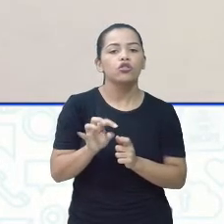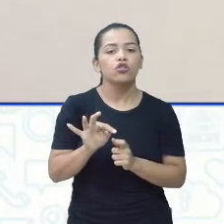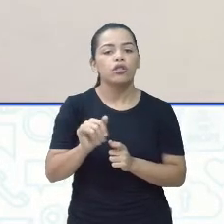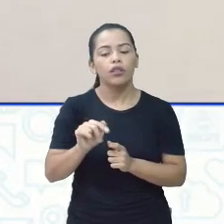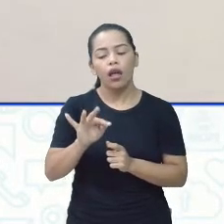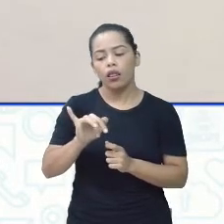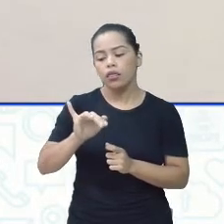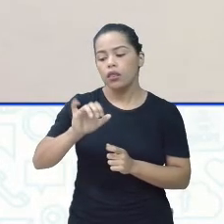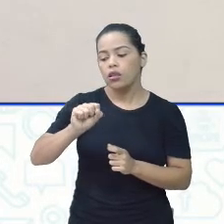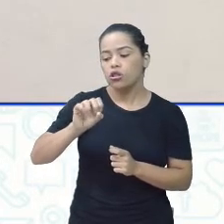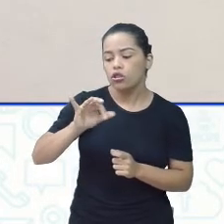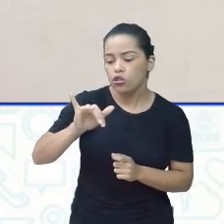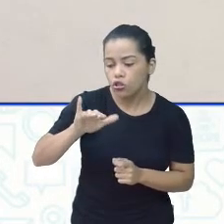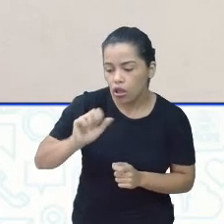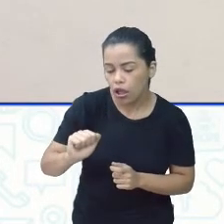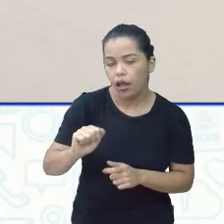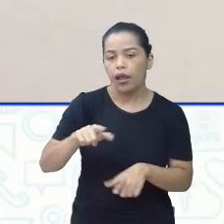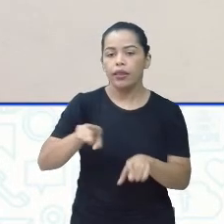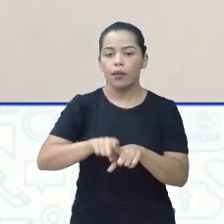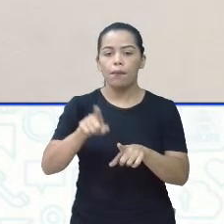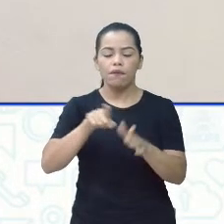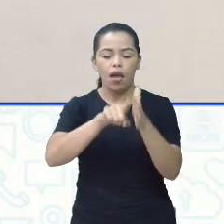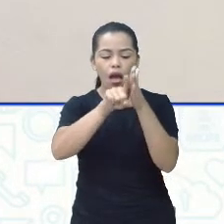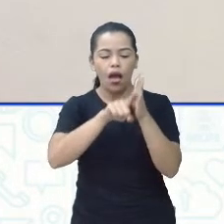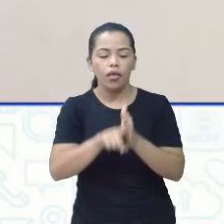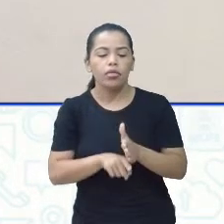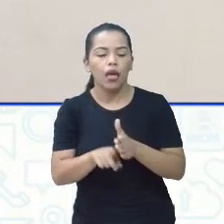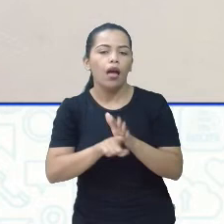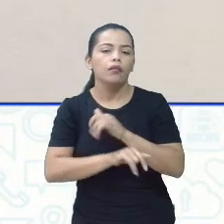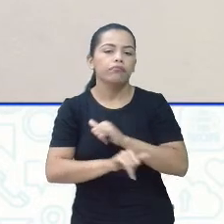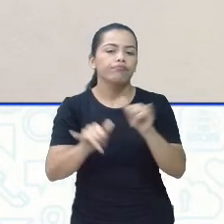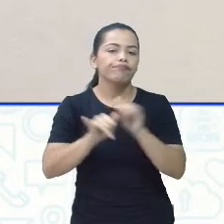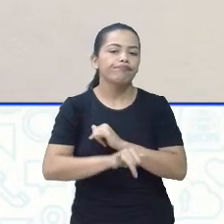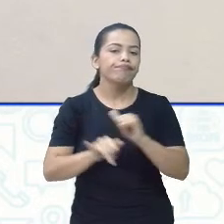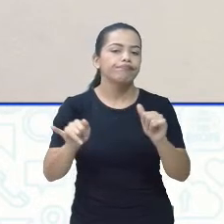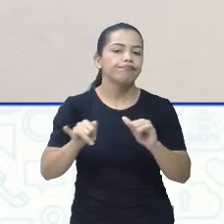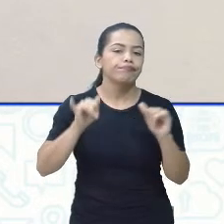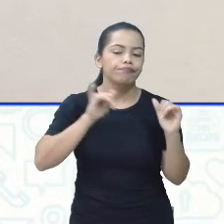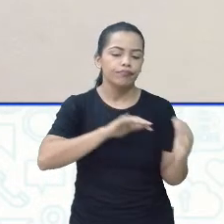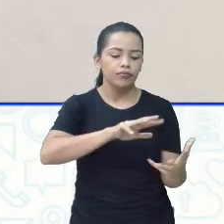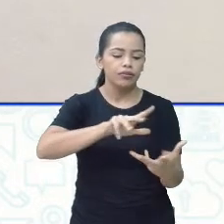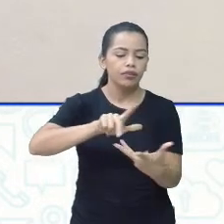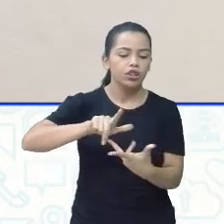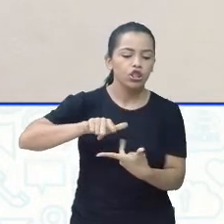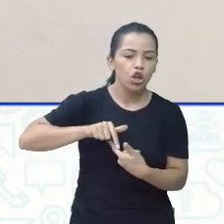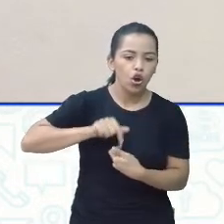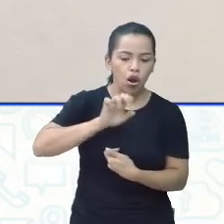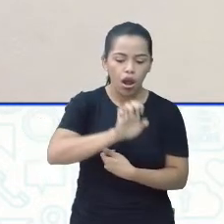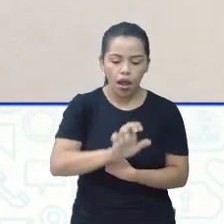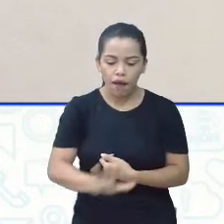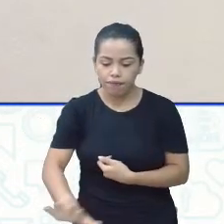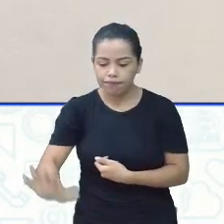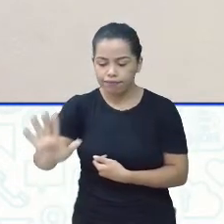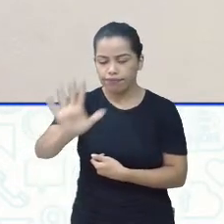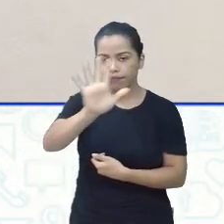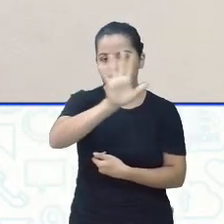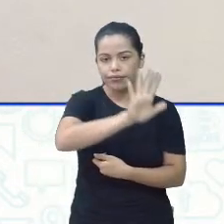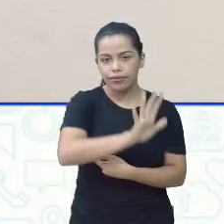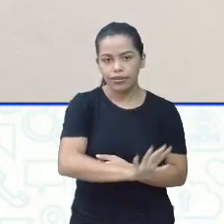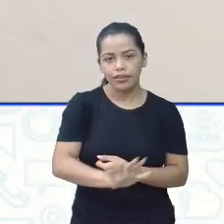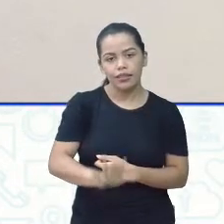coletados. Segundo, a análise de informações geográficas do país, né, do território, do seu